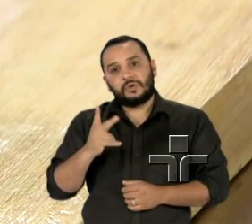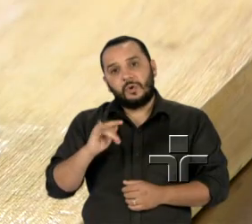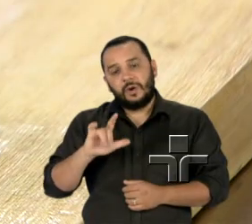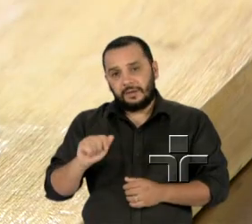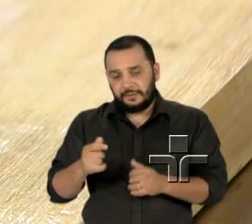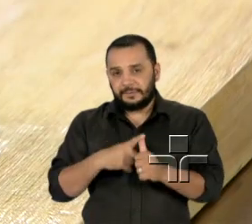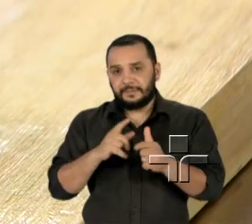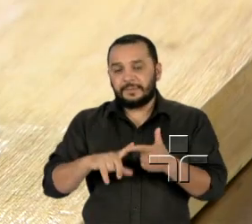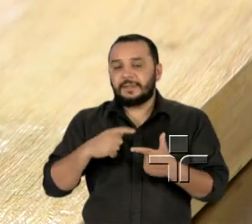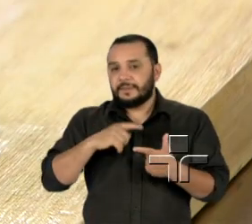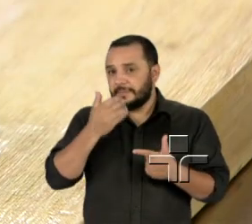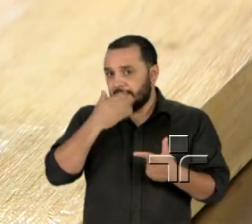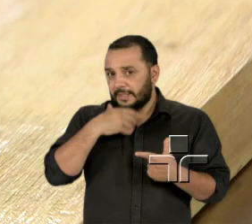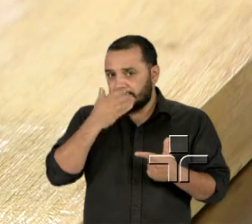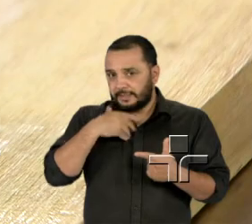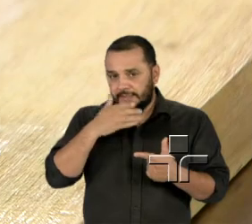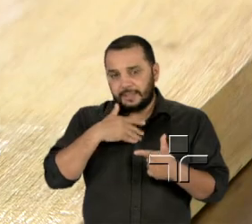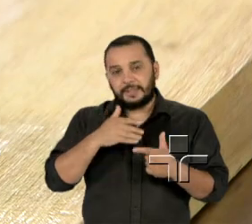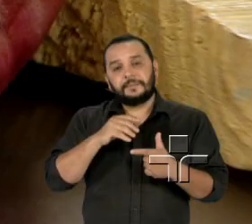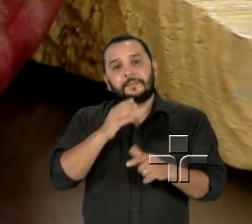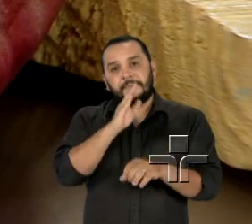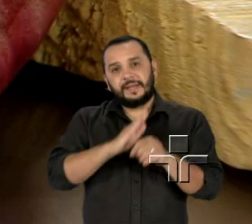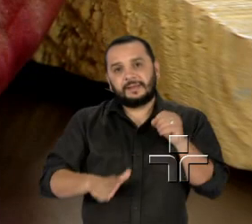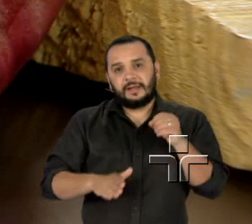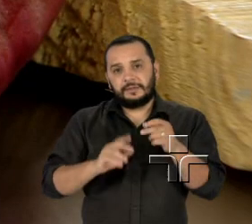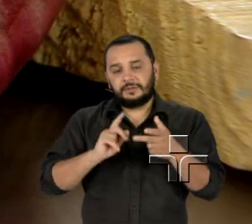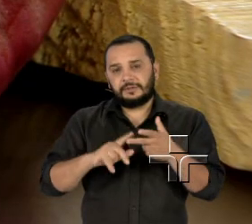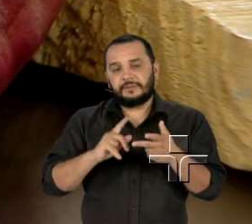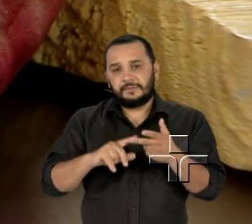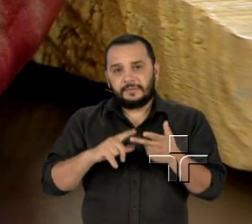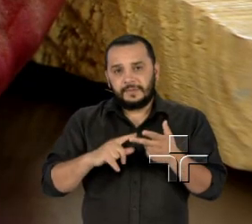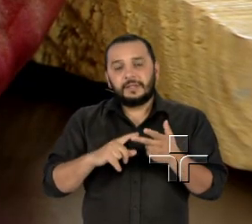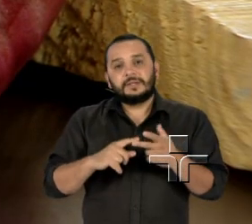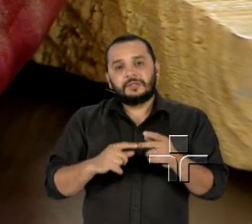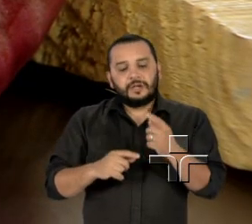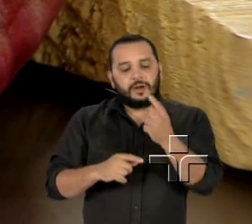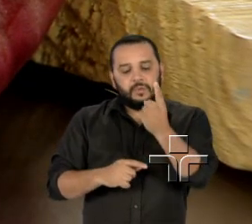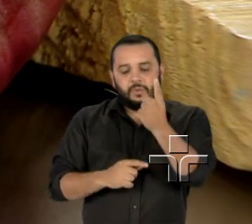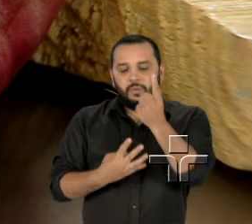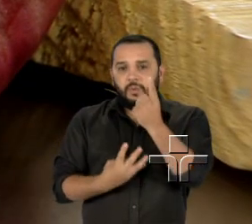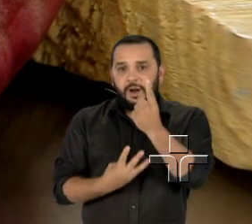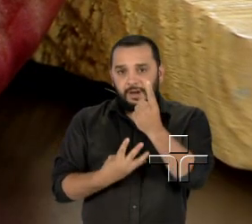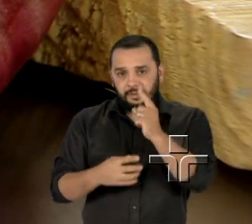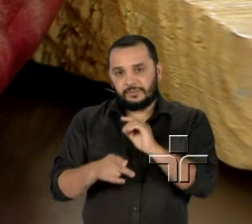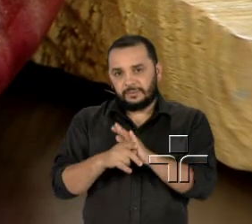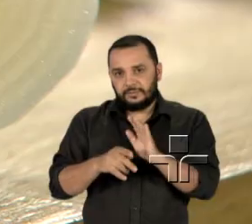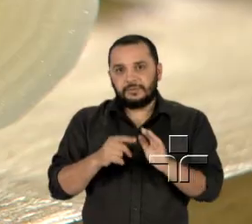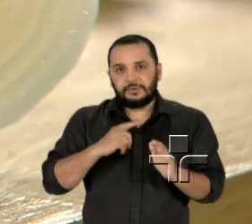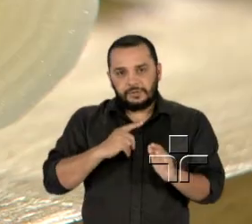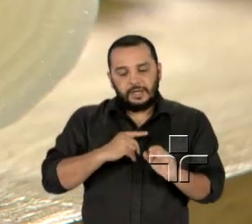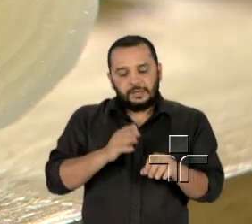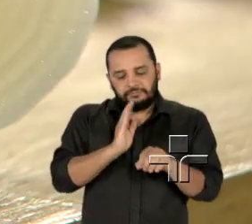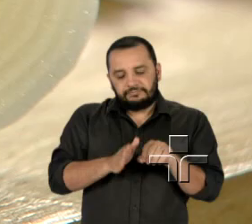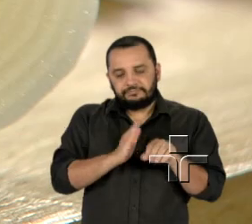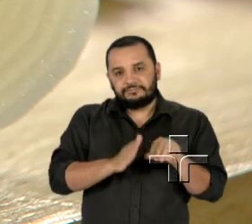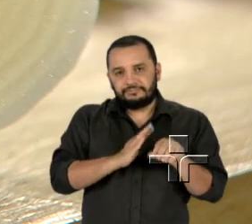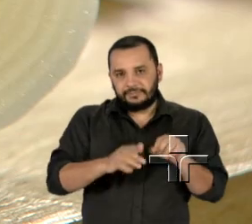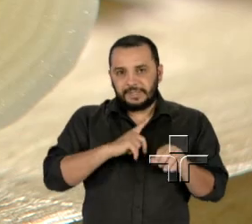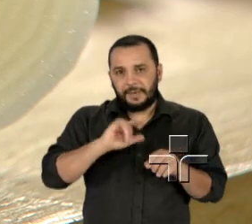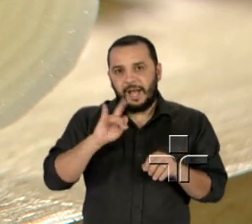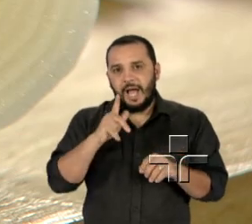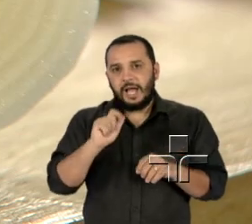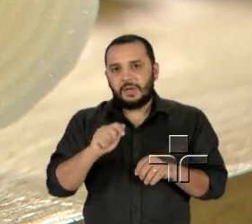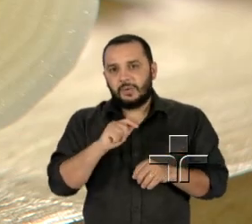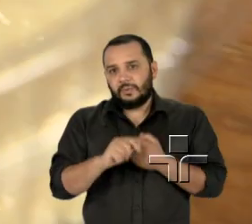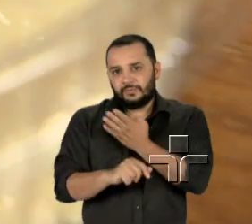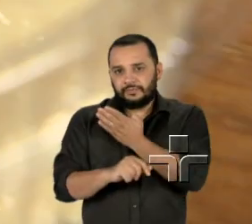meia maçã verde picada em cubos, 1/4 de uma cebola roxa em fatias, 1 talo de alho poró